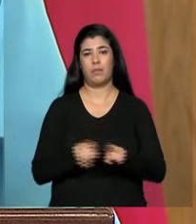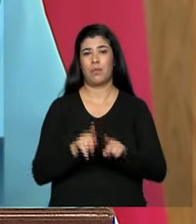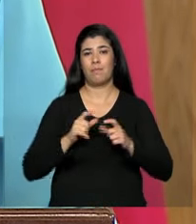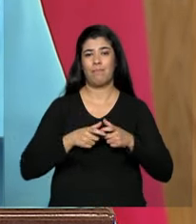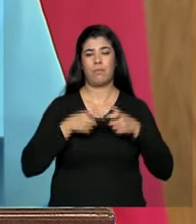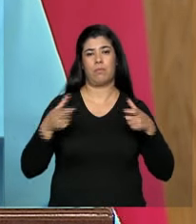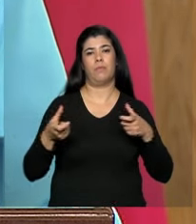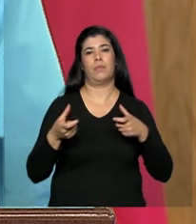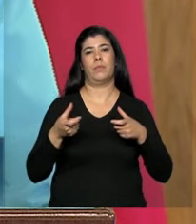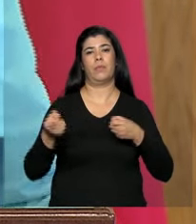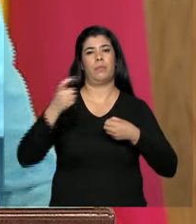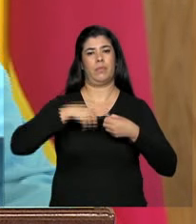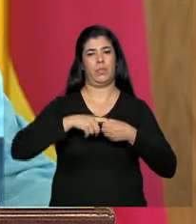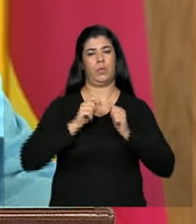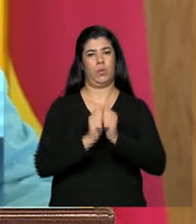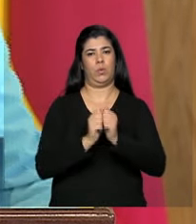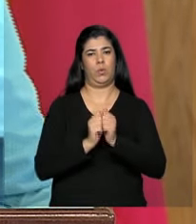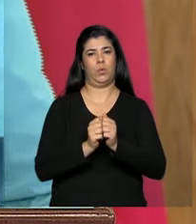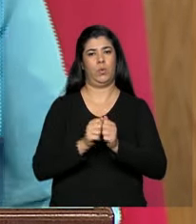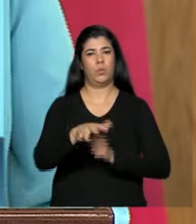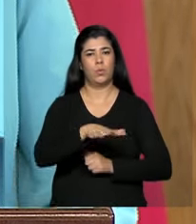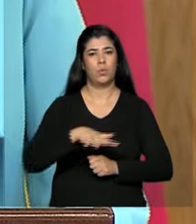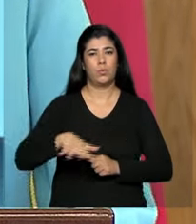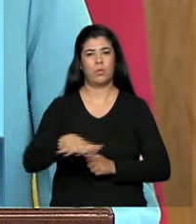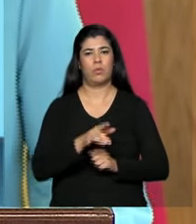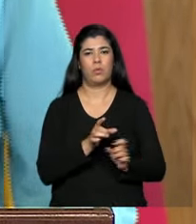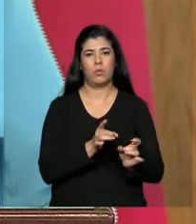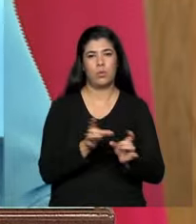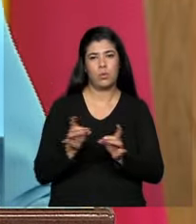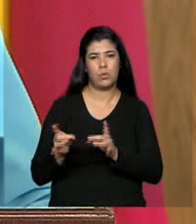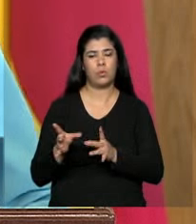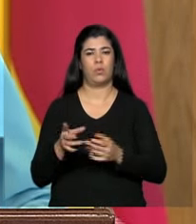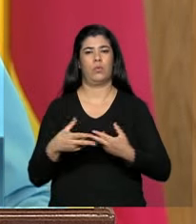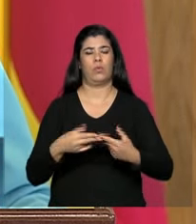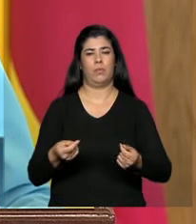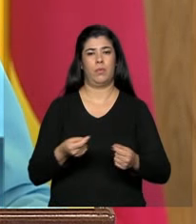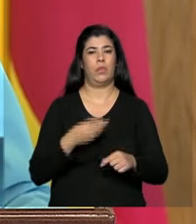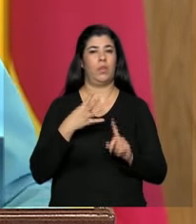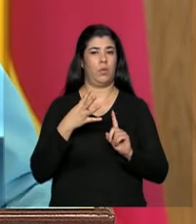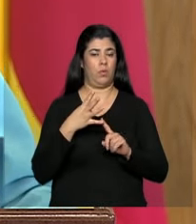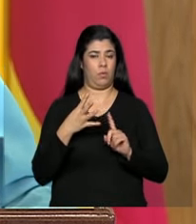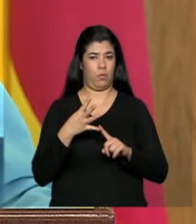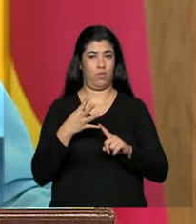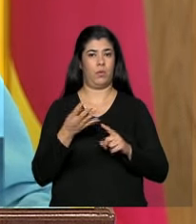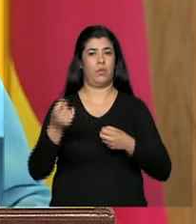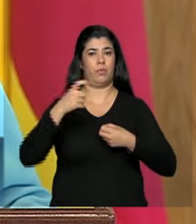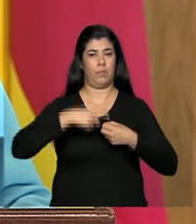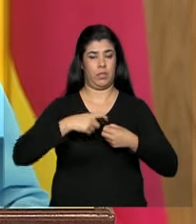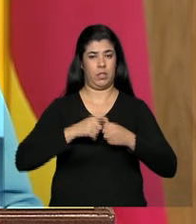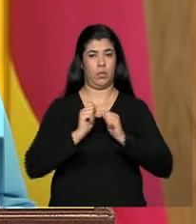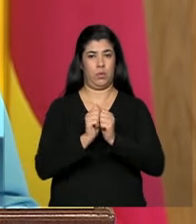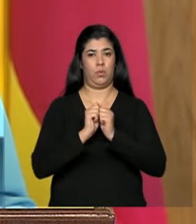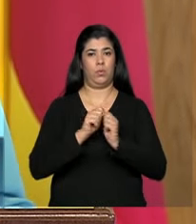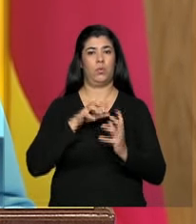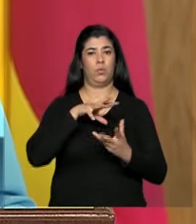parceiro comercial e o quarto parceiro no mundo.